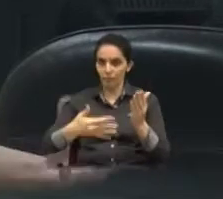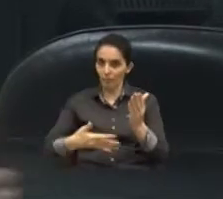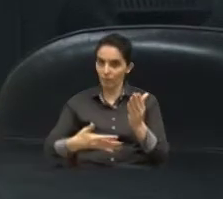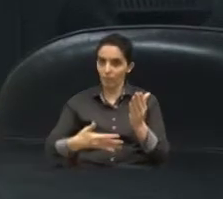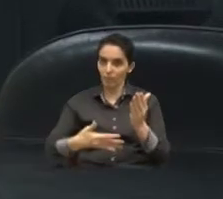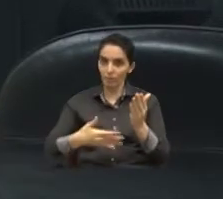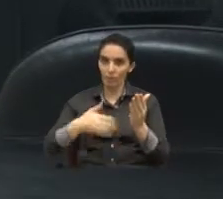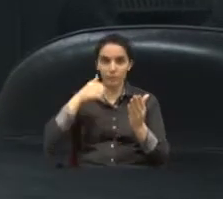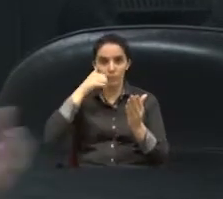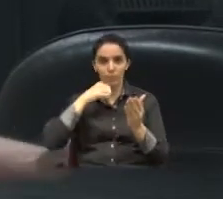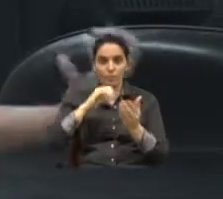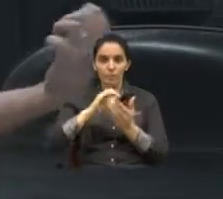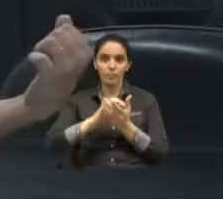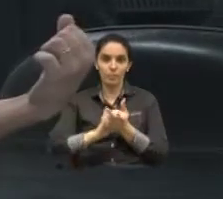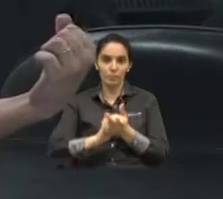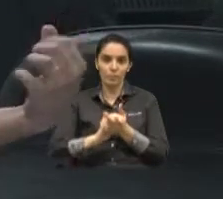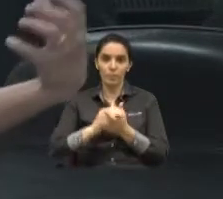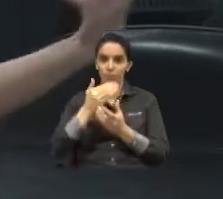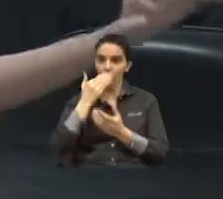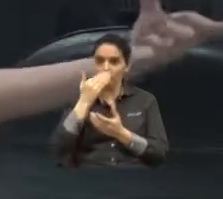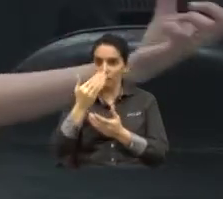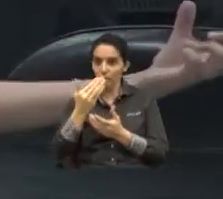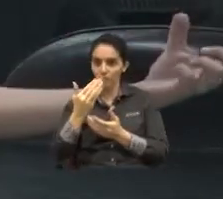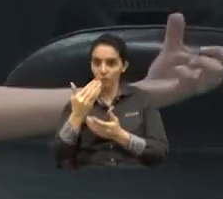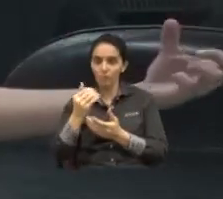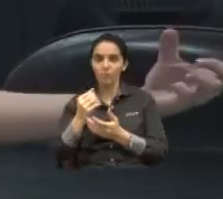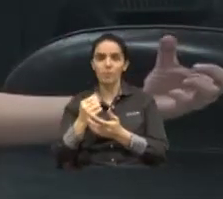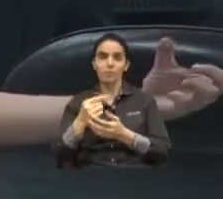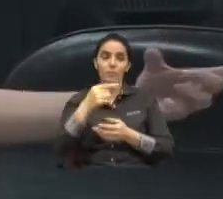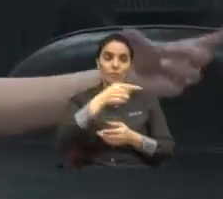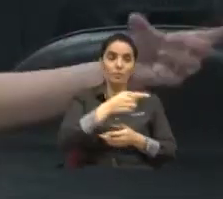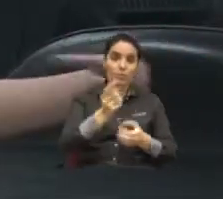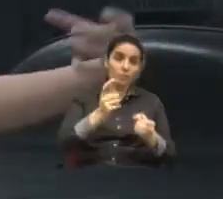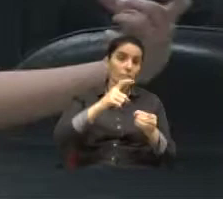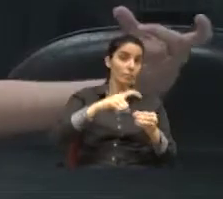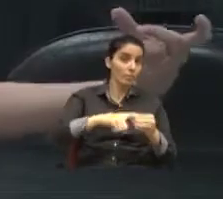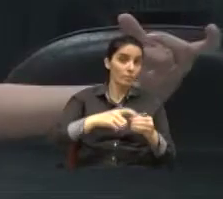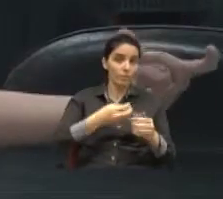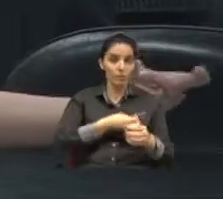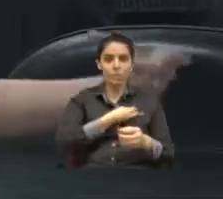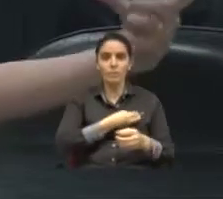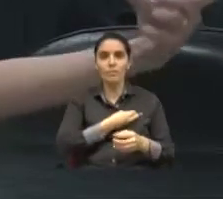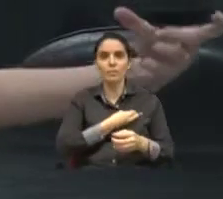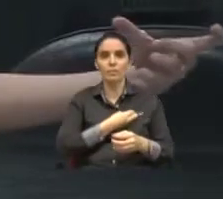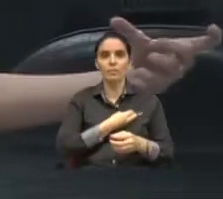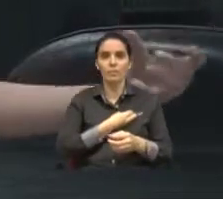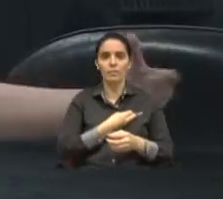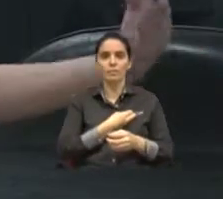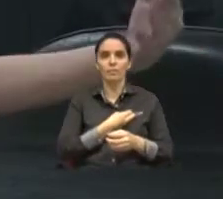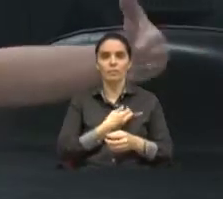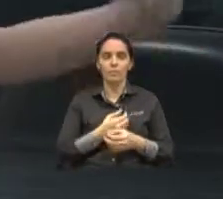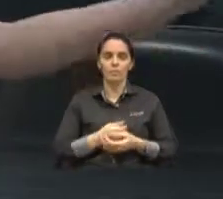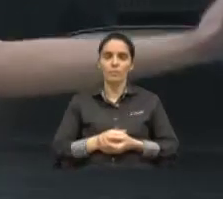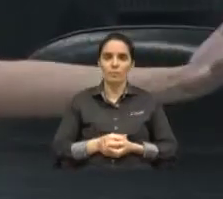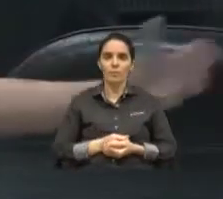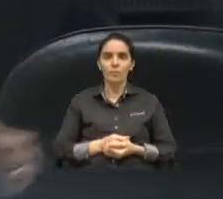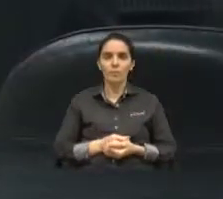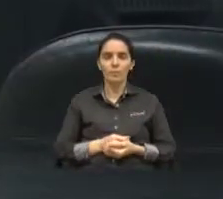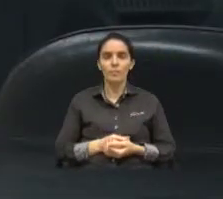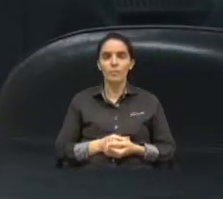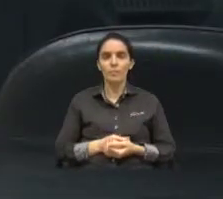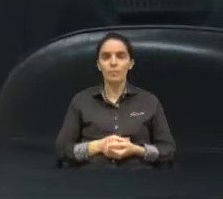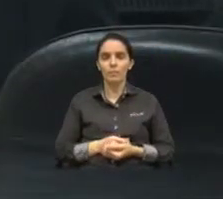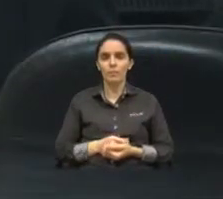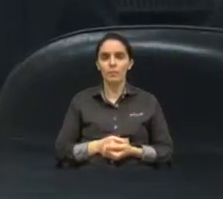esposa sempre pedia para que ele voltasse vivo e que não voltasse a medalha, que era justamente a honra por ele ter servido